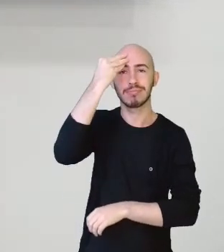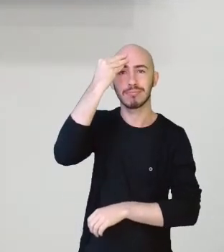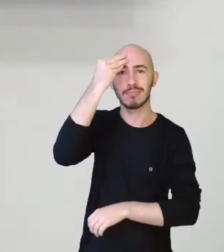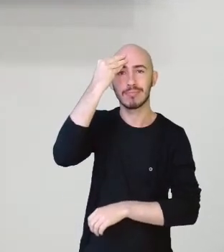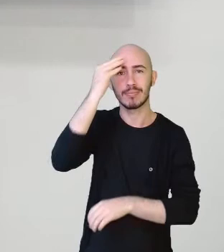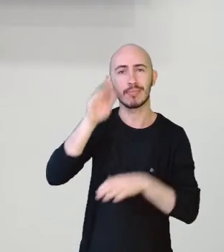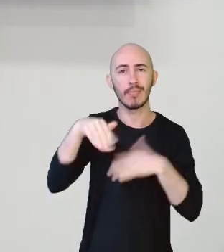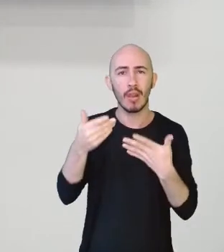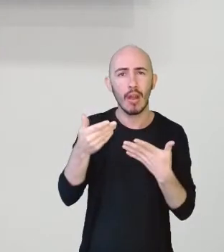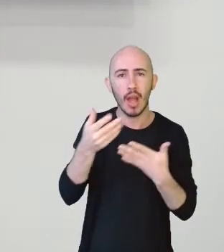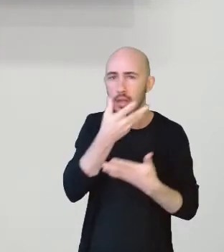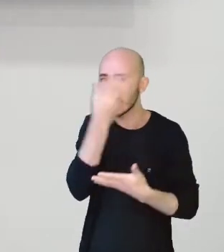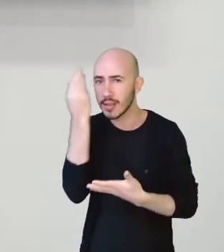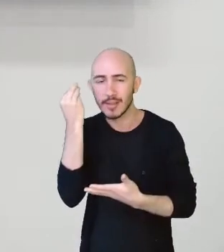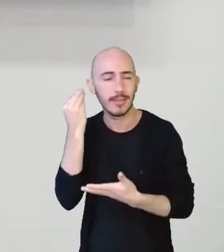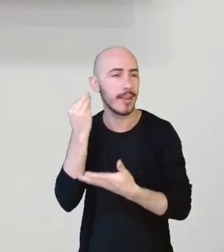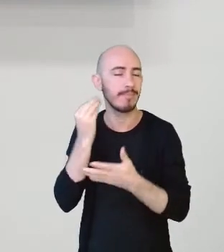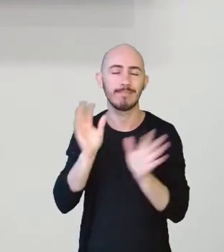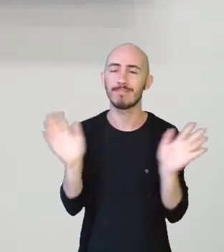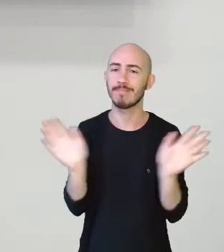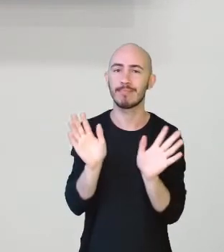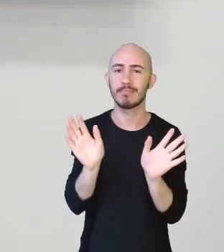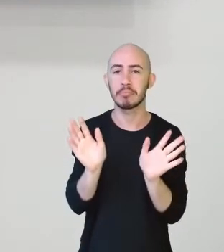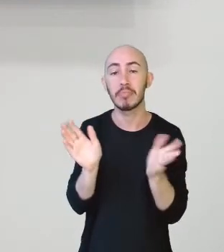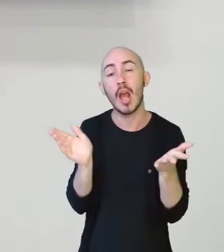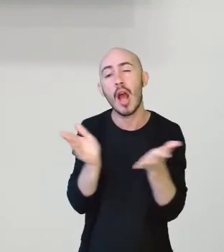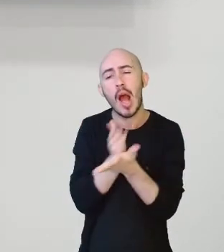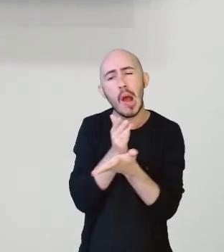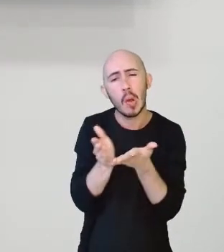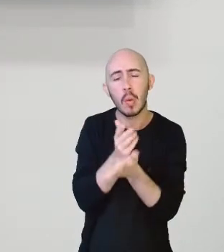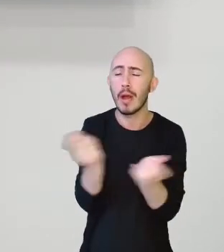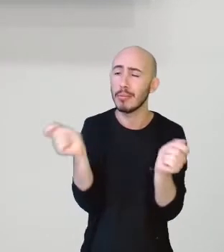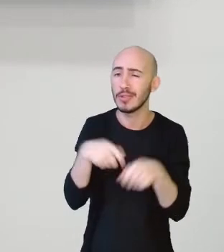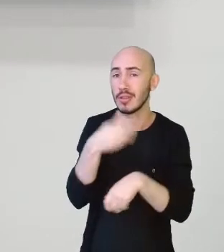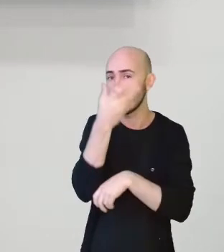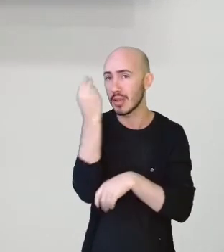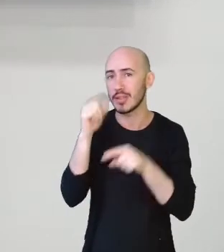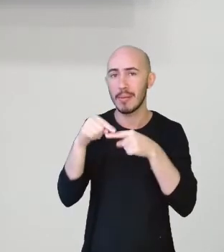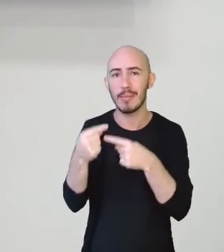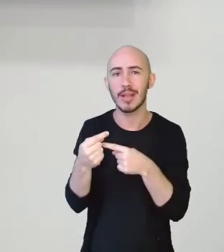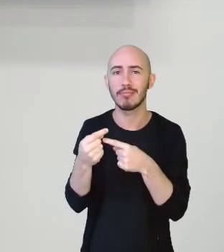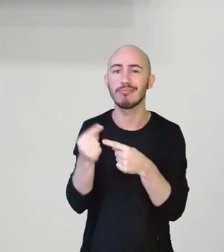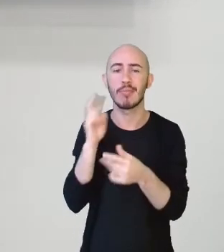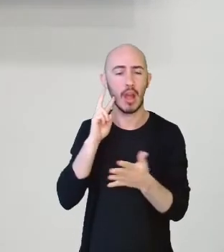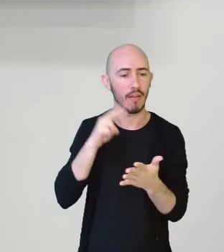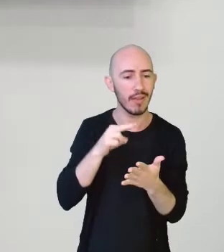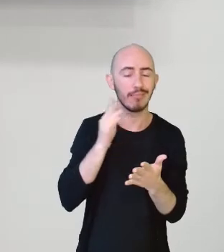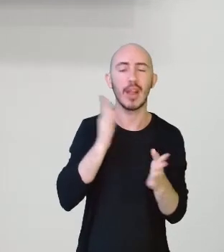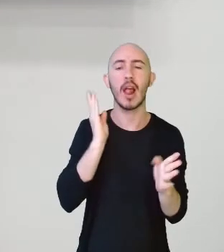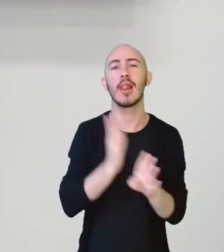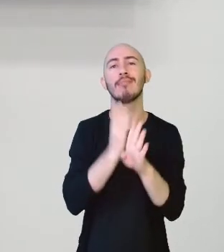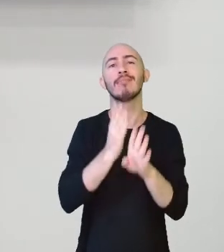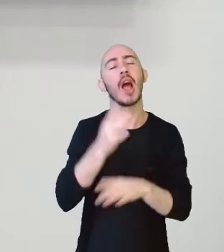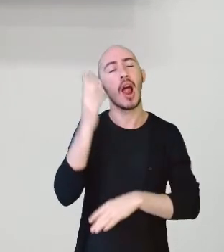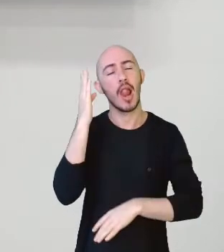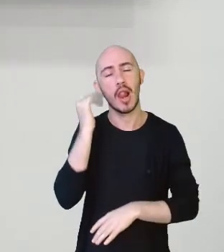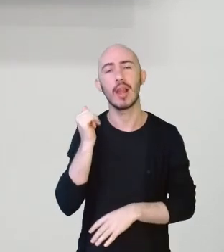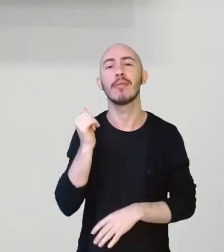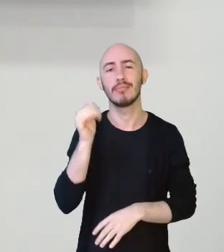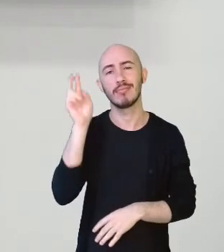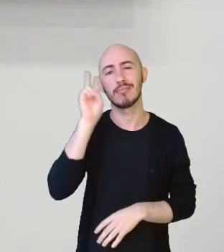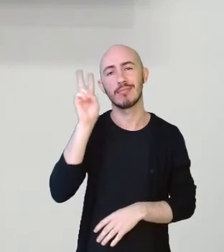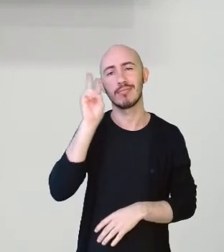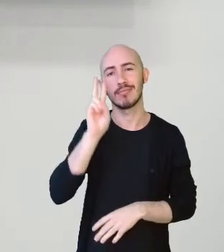vai perdê-lo. Pode até esquecer uma coisa ou outra, mas sempre que você rever aquele assunto, você vai lembrar. Então,